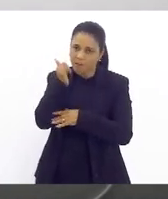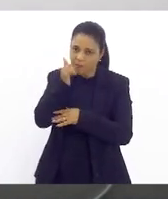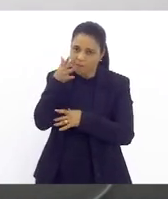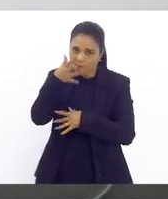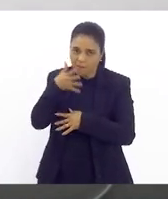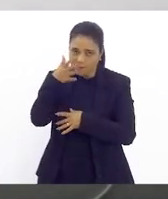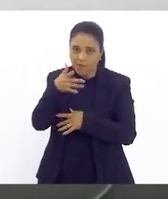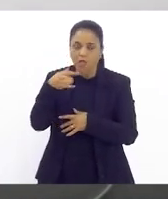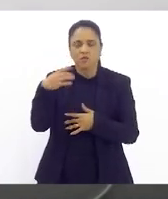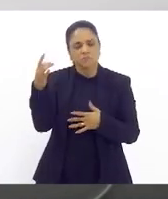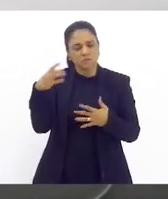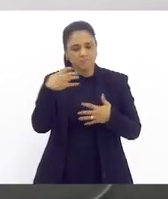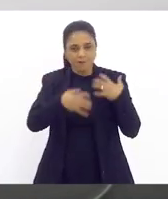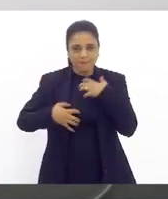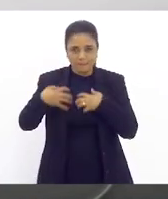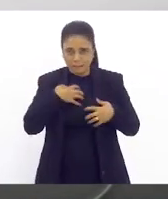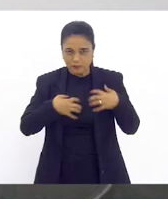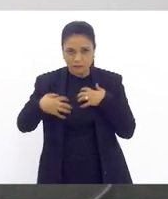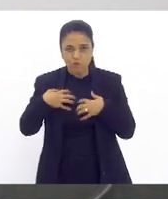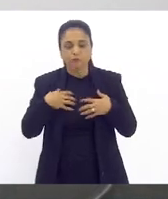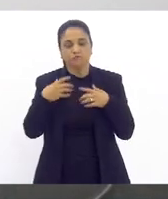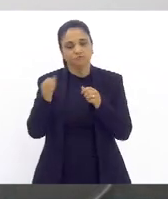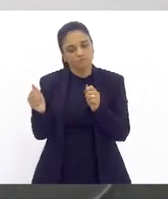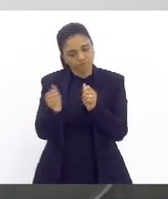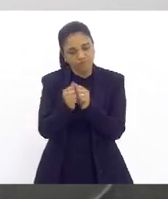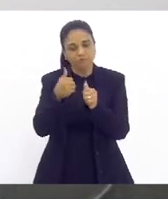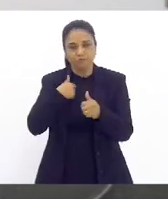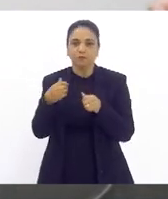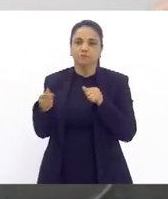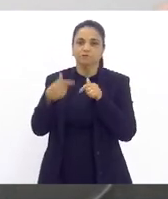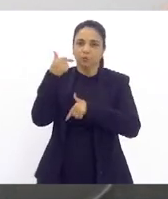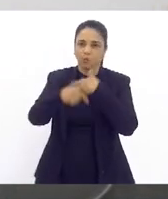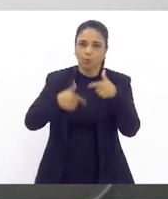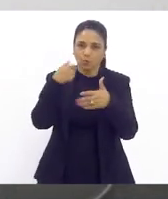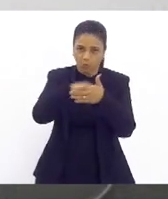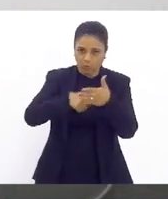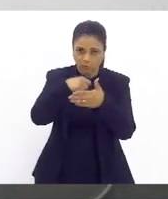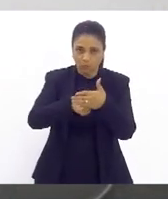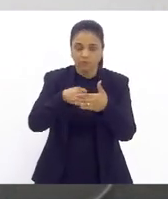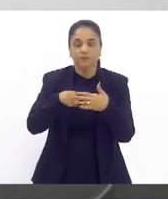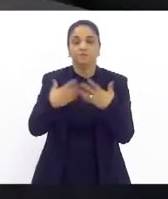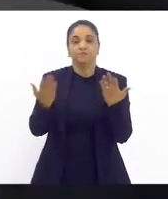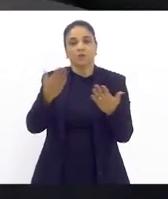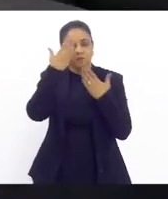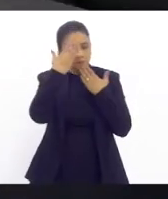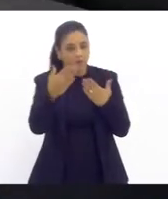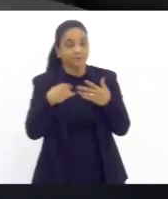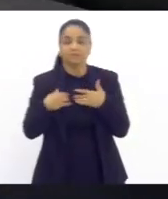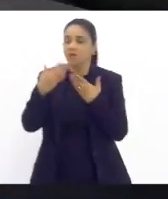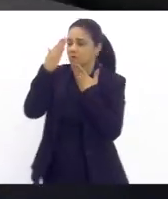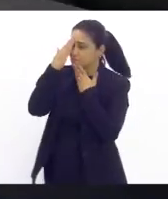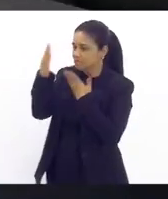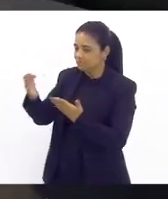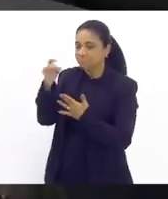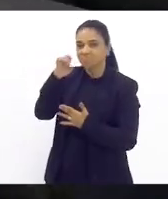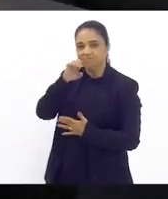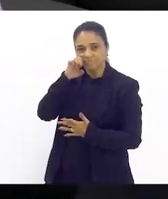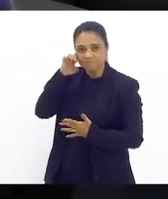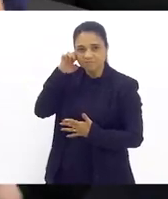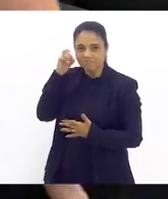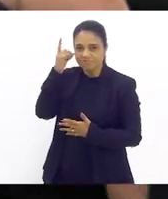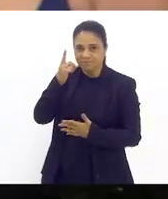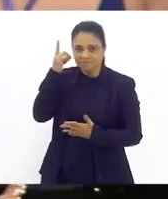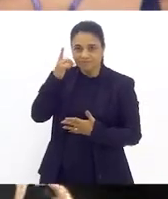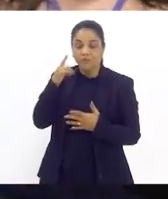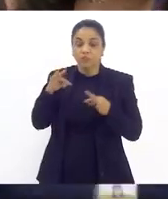e conte comigo né nessa nessa luta obrigado bom eu quero agradecer a deputada Érica e a todos os